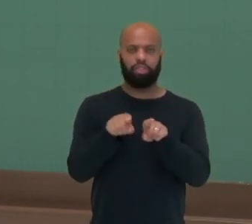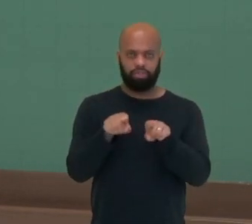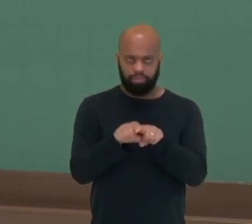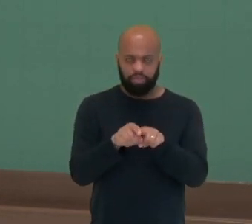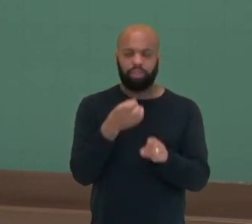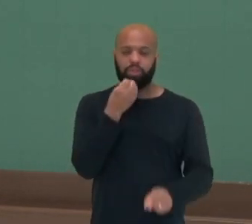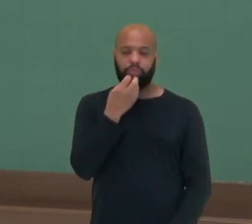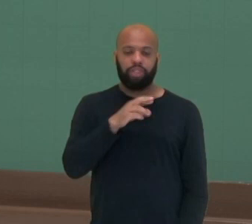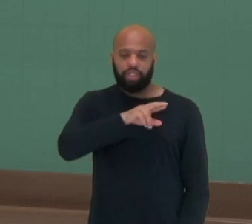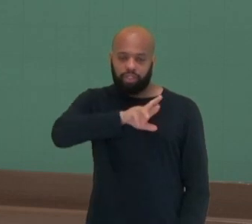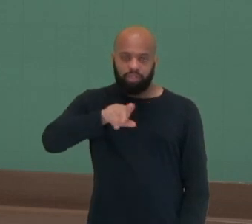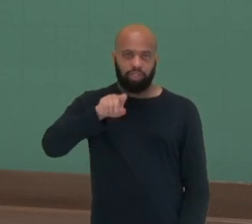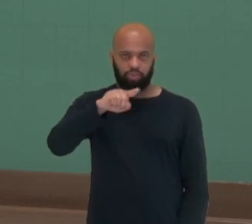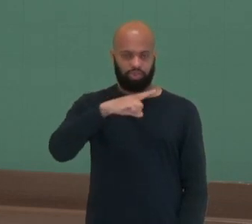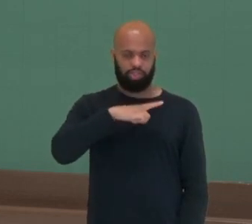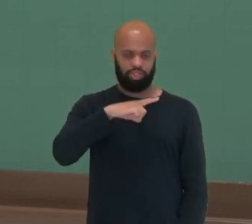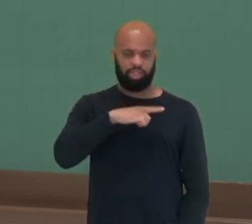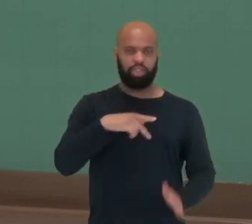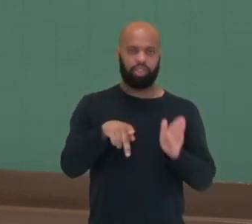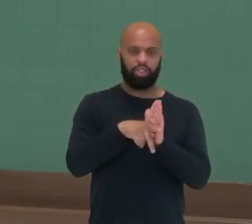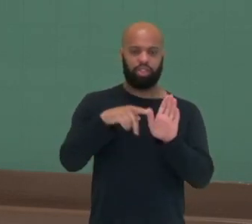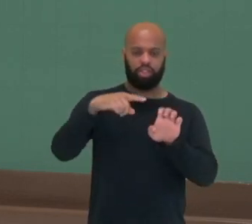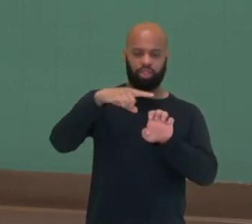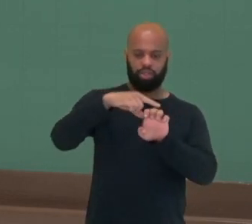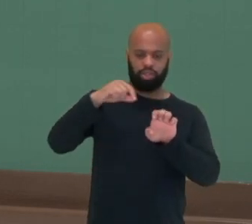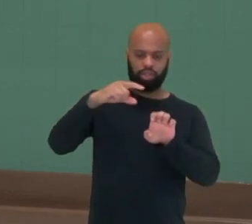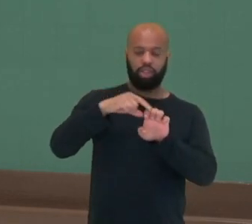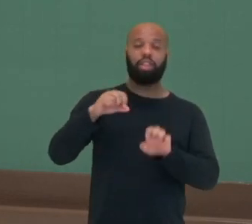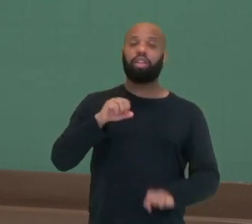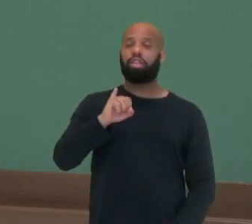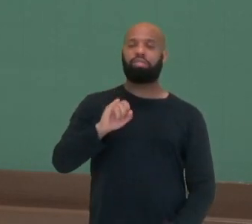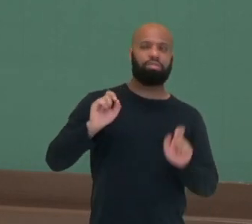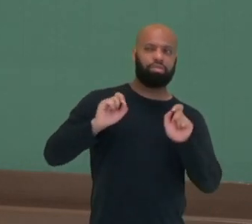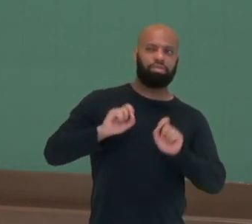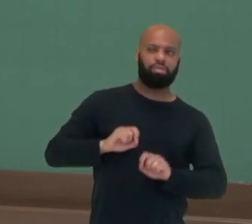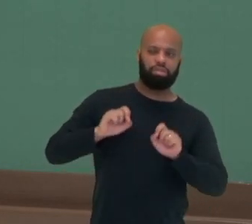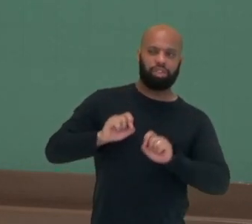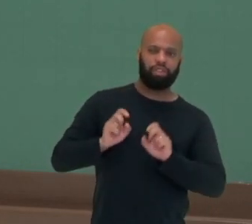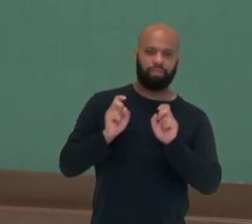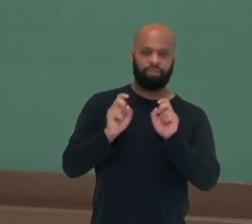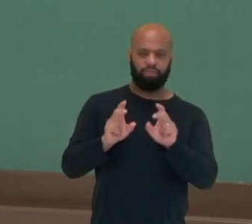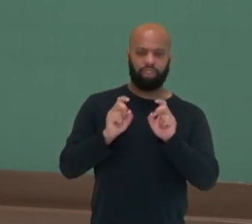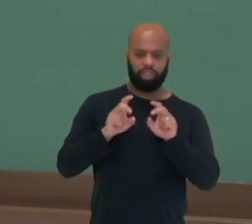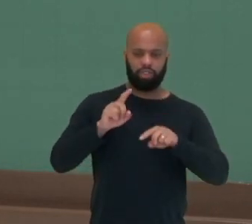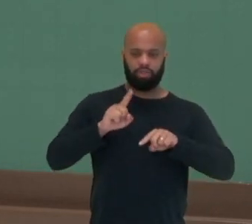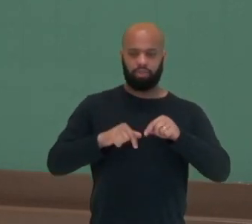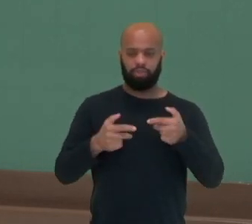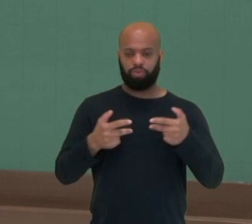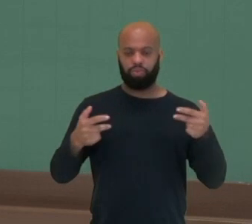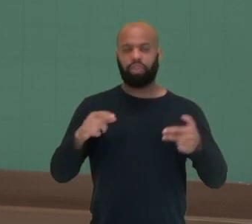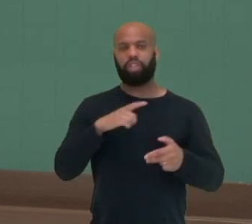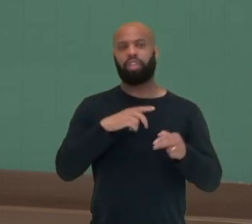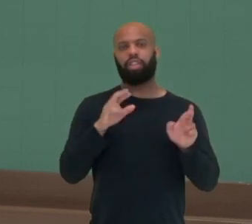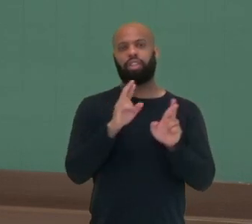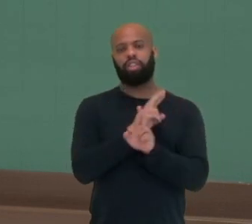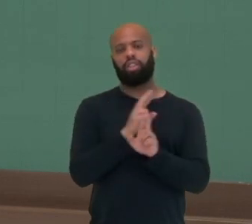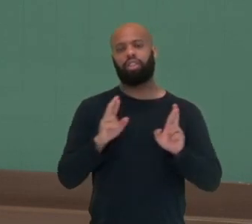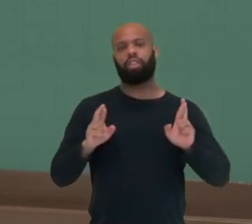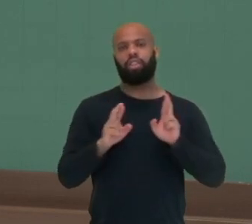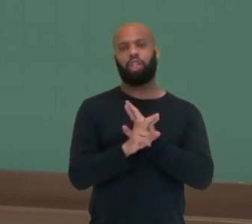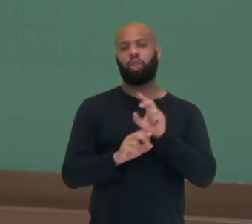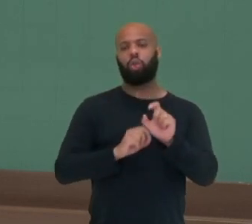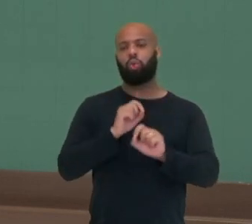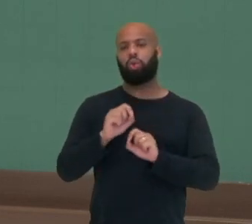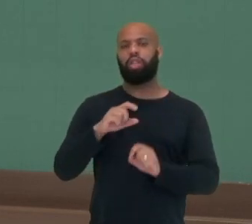que você vai ter pelo seu empreendimento, se vale a pena vender aquele produto em relação ao que está sendo